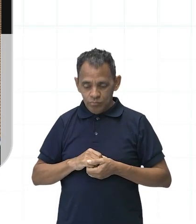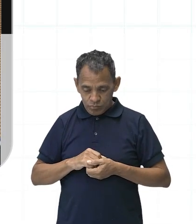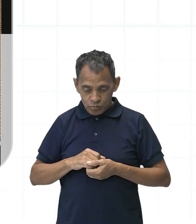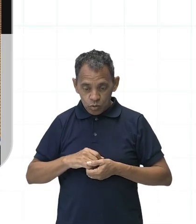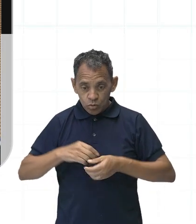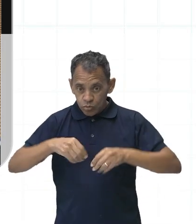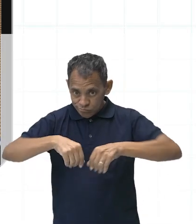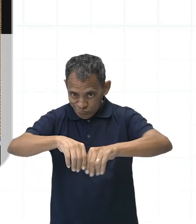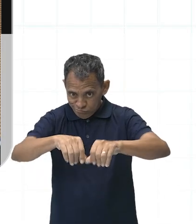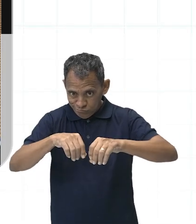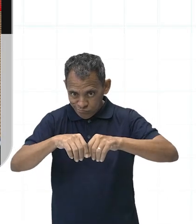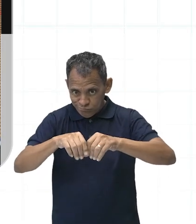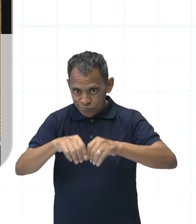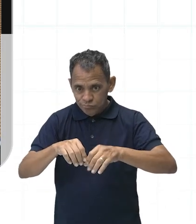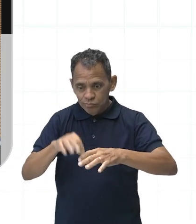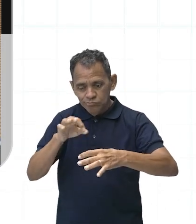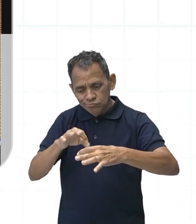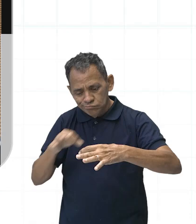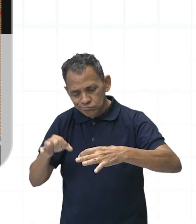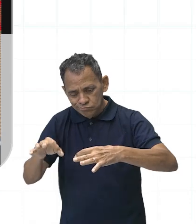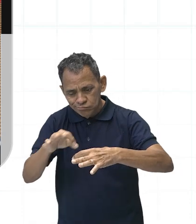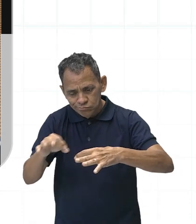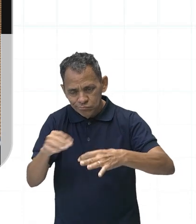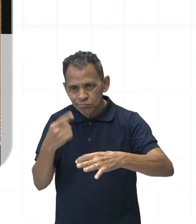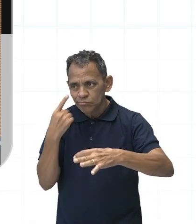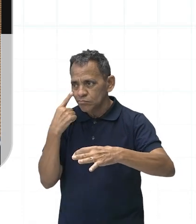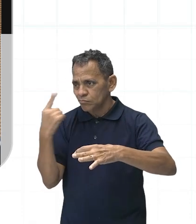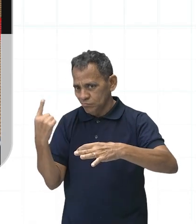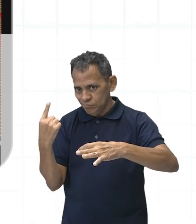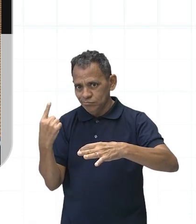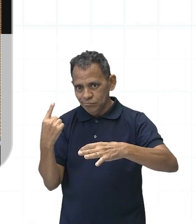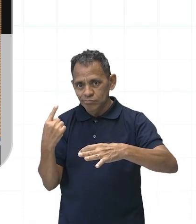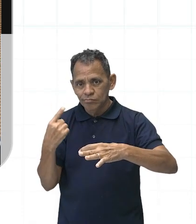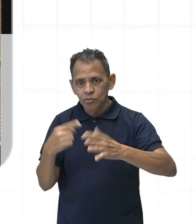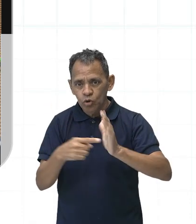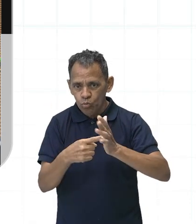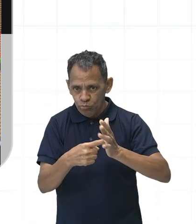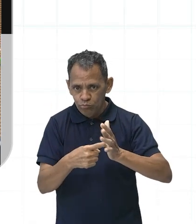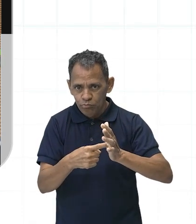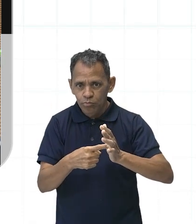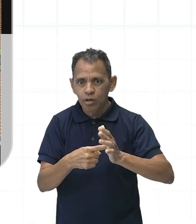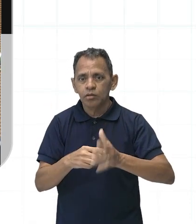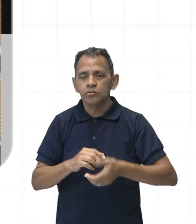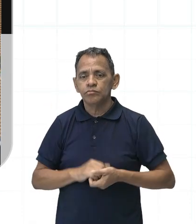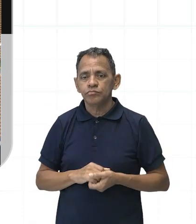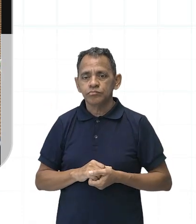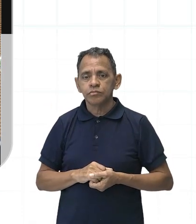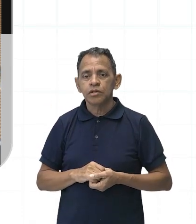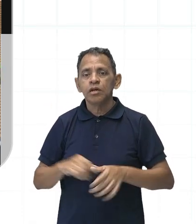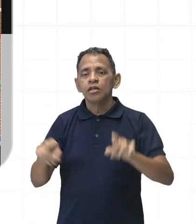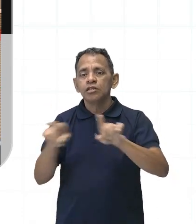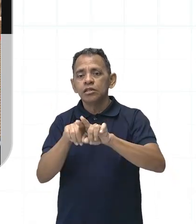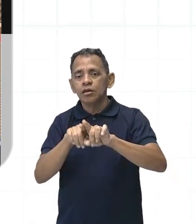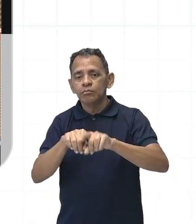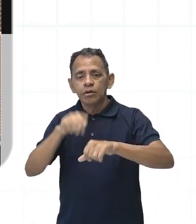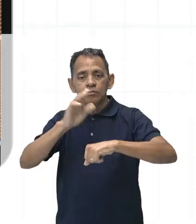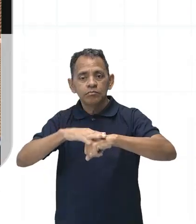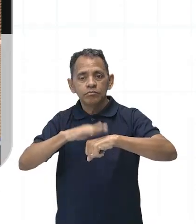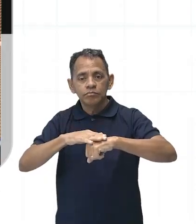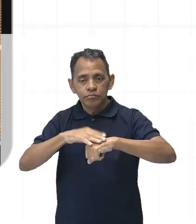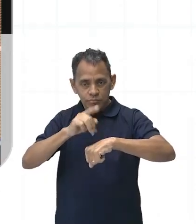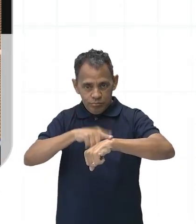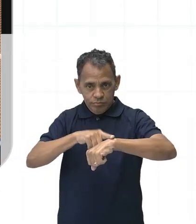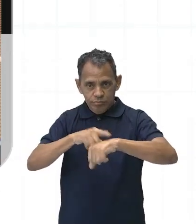Olha só, né, o trator arando ali aquela área, ao mesmo tempo que ele está fazendo sua atividade, né, o que vai